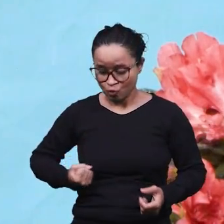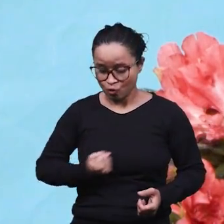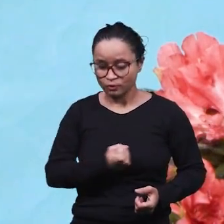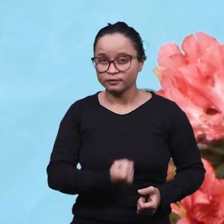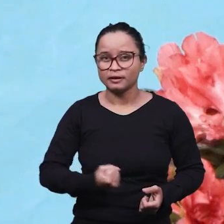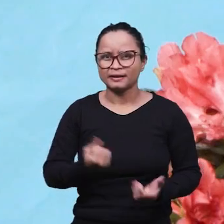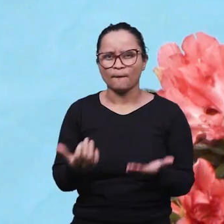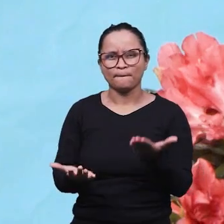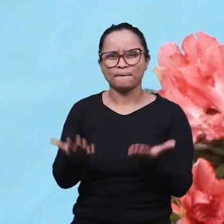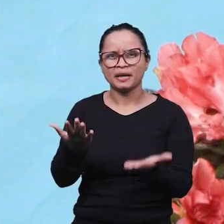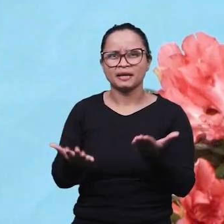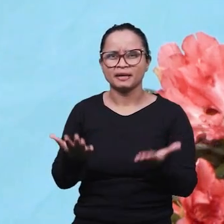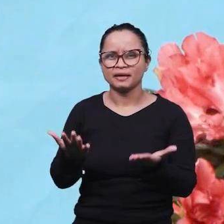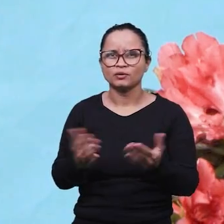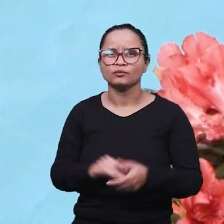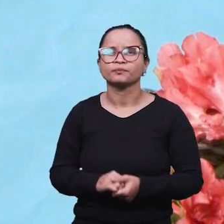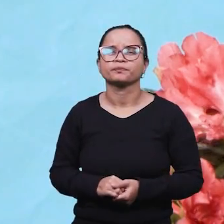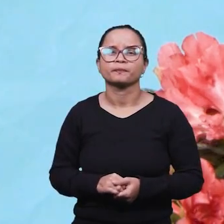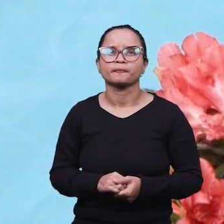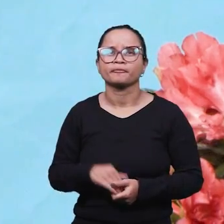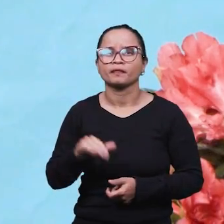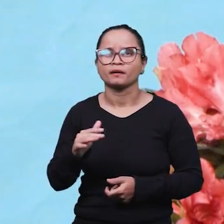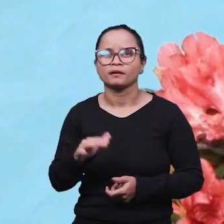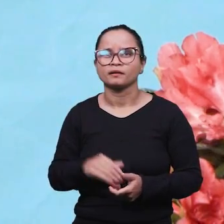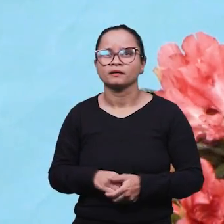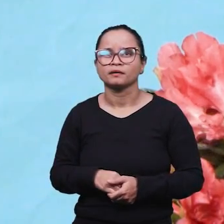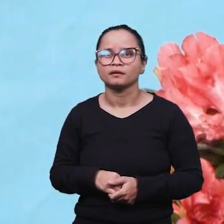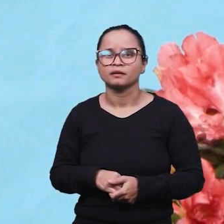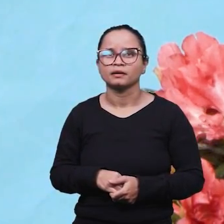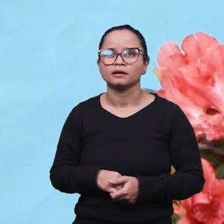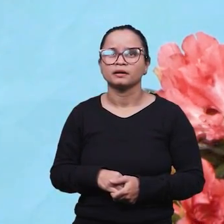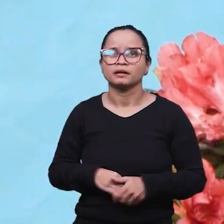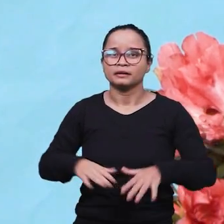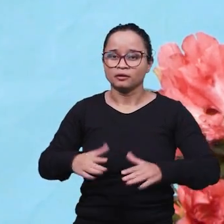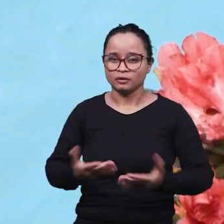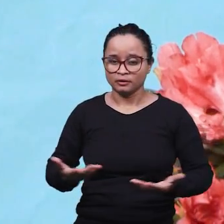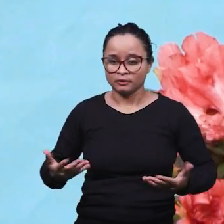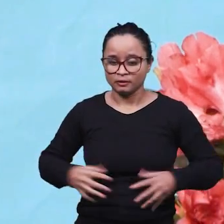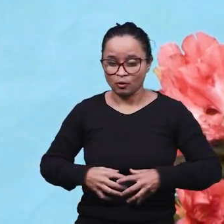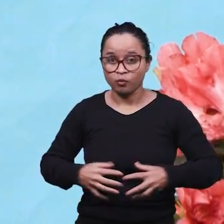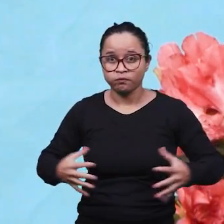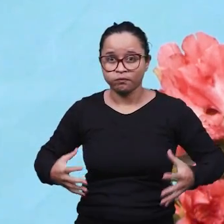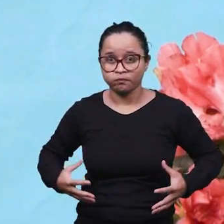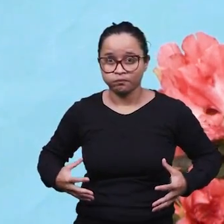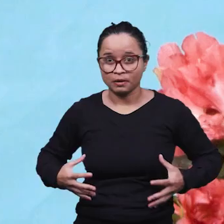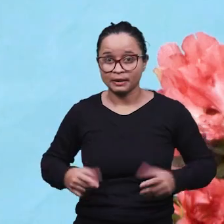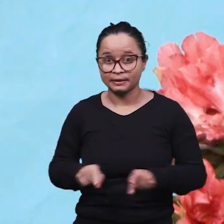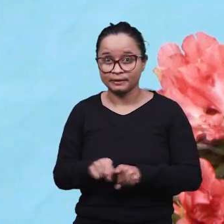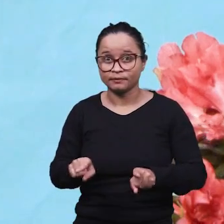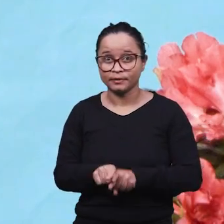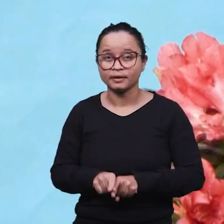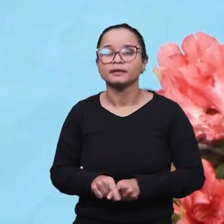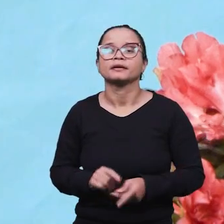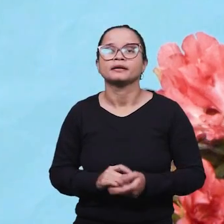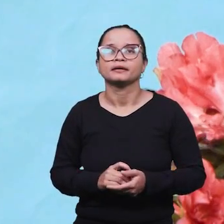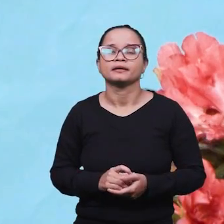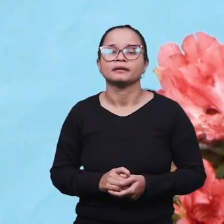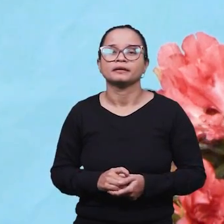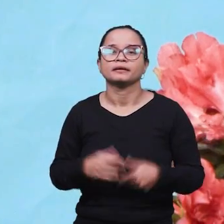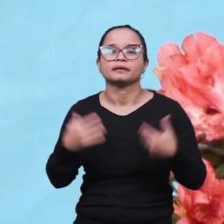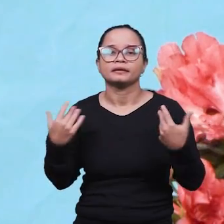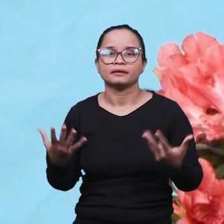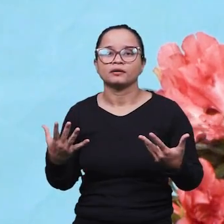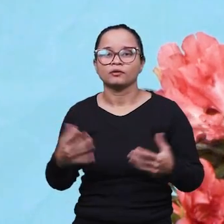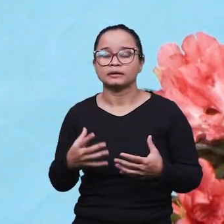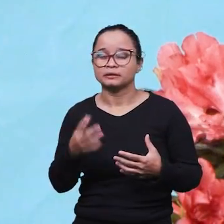peso grande, né? Um peso ali próximo do percentil 90 e uma circunferência abdominal também elevada. Então, com